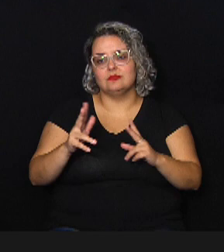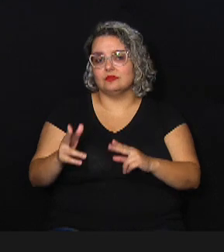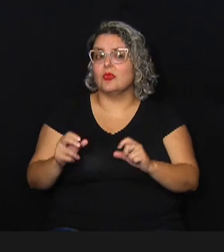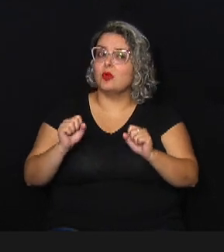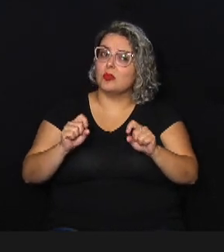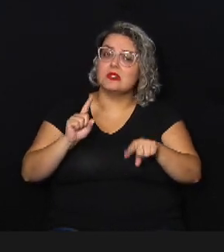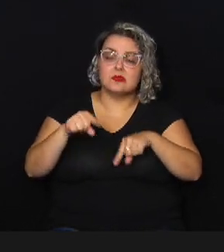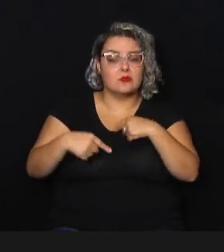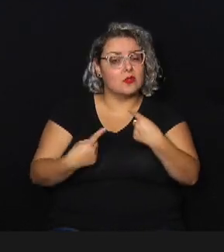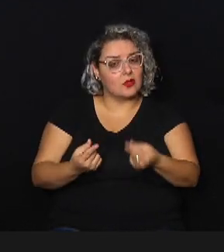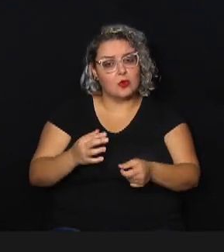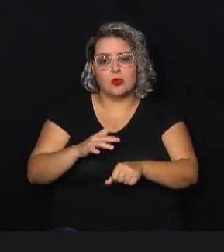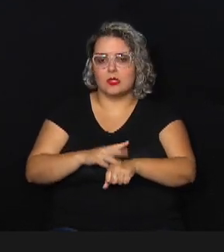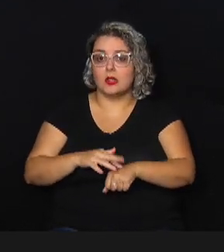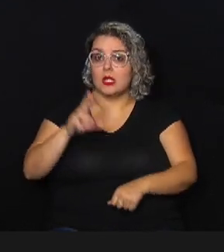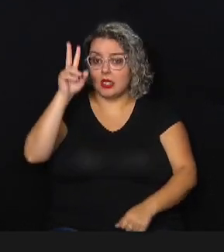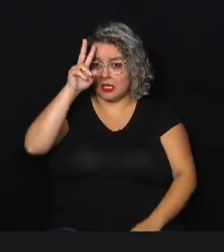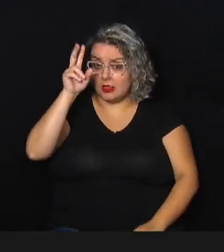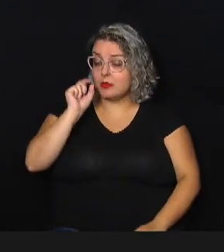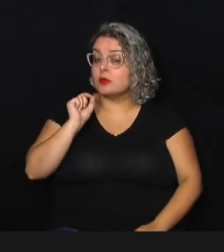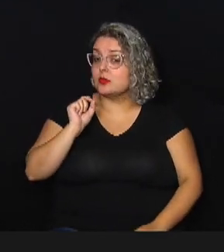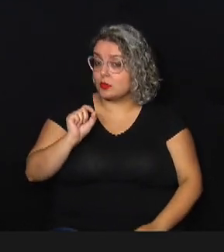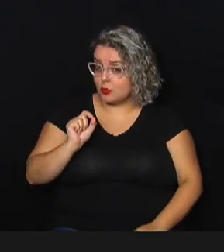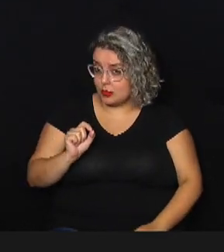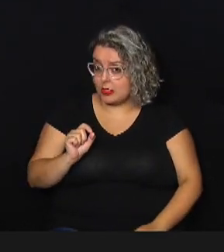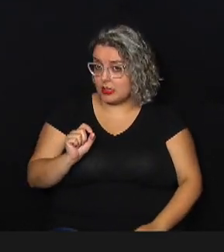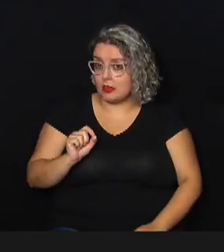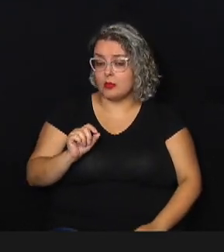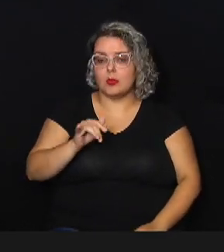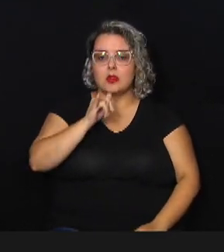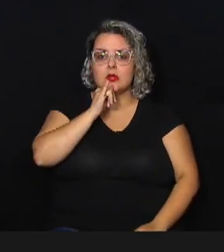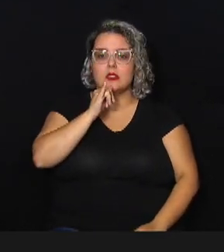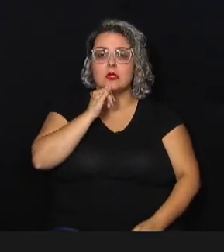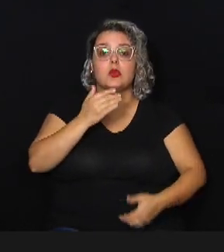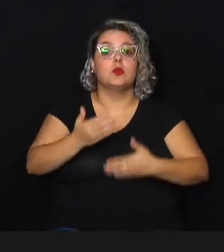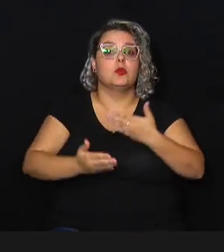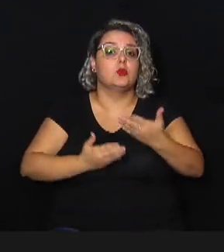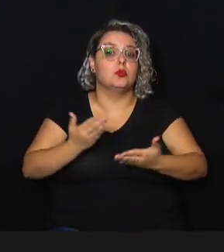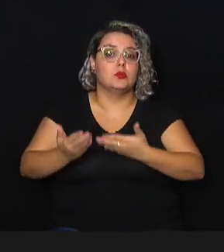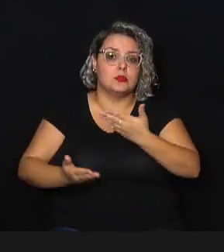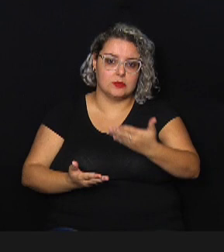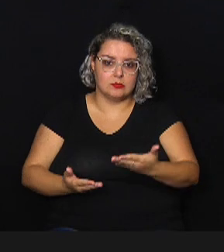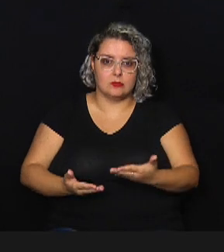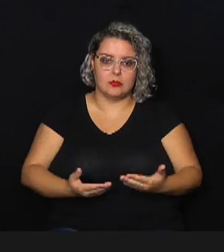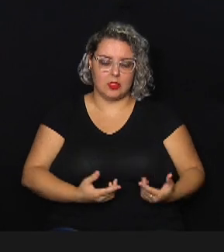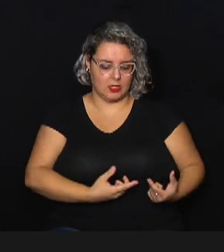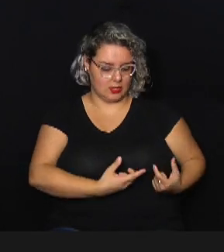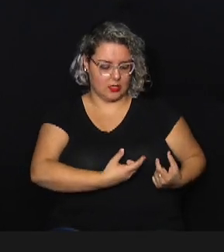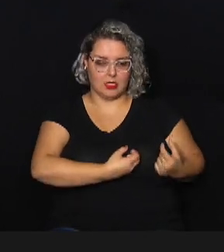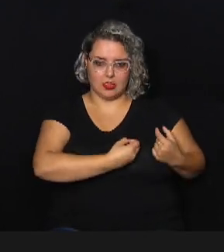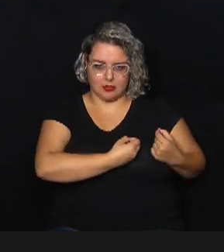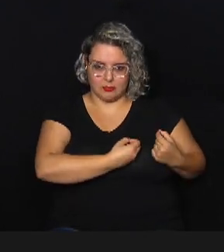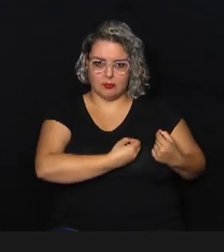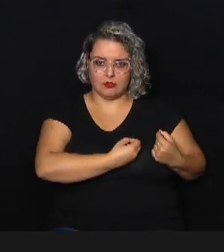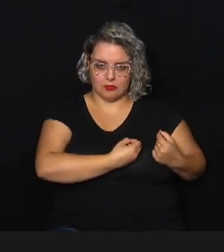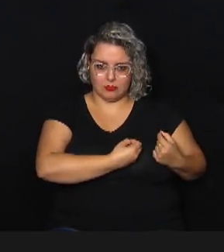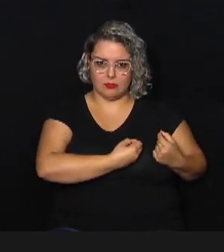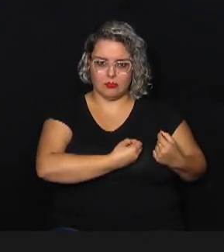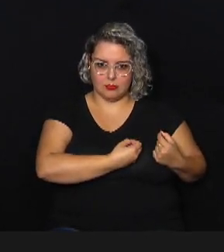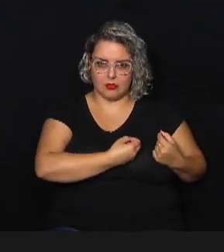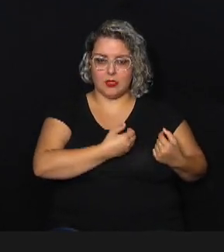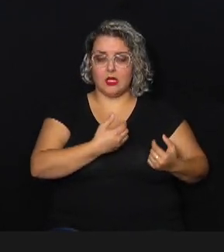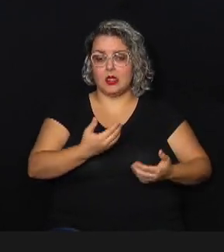outra doença. Lembrando que, por exemplo, tratamentos para câncer de mama, inclusive muito tratamentos